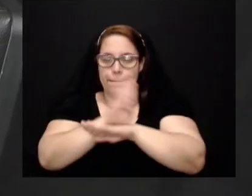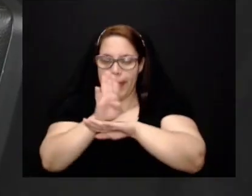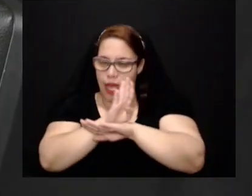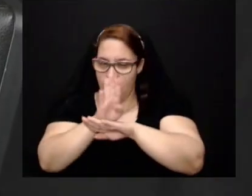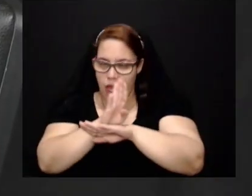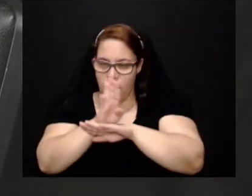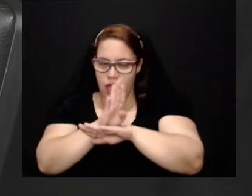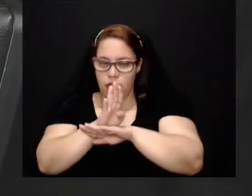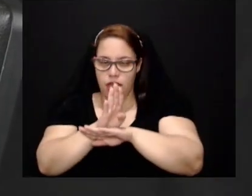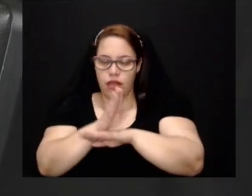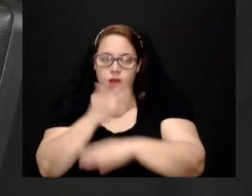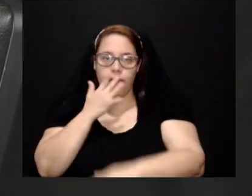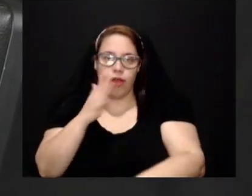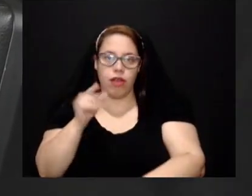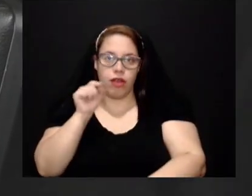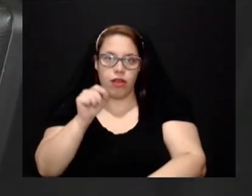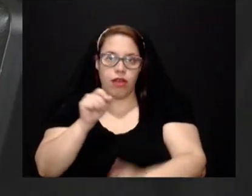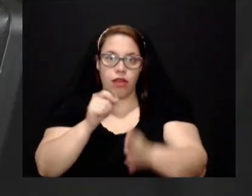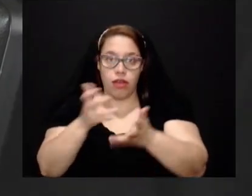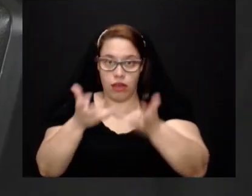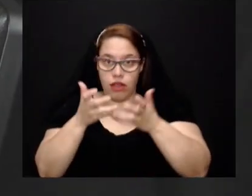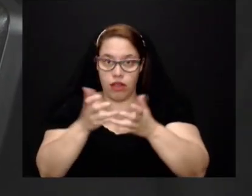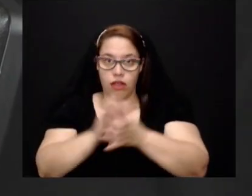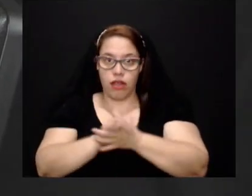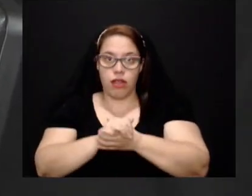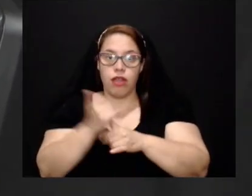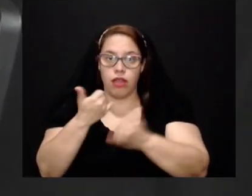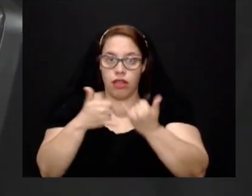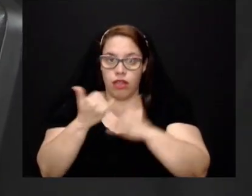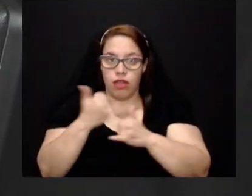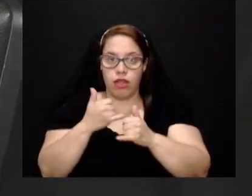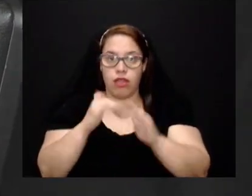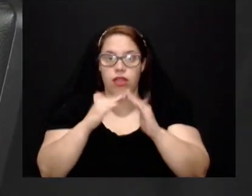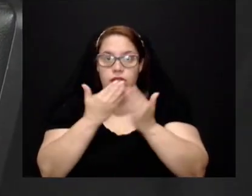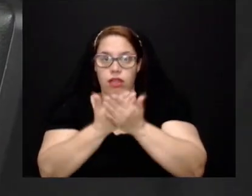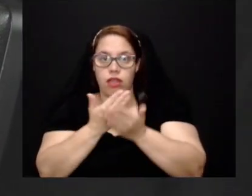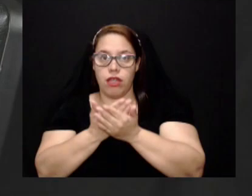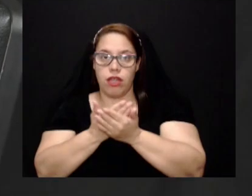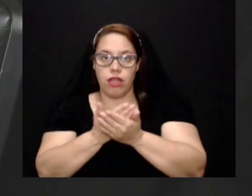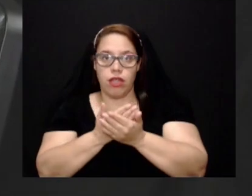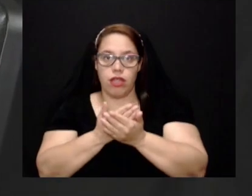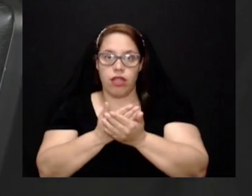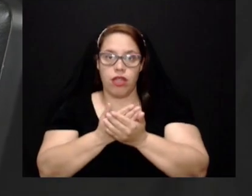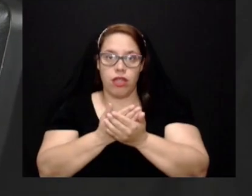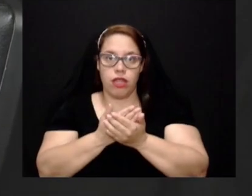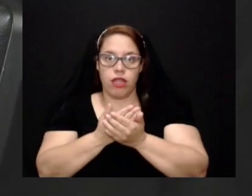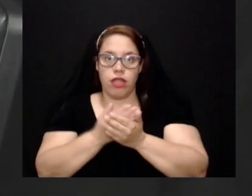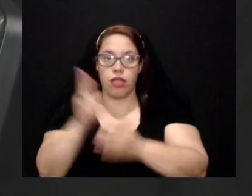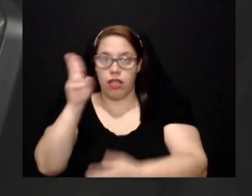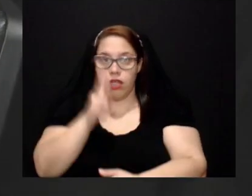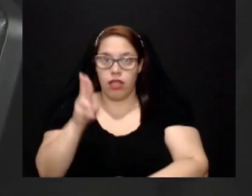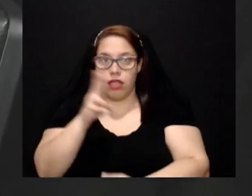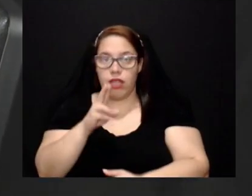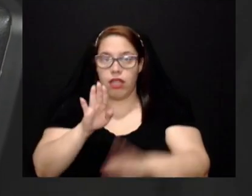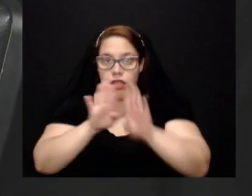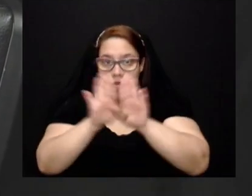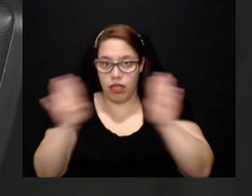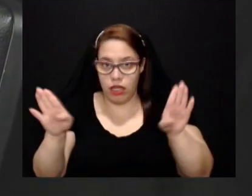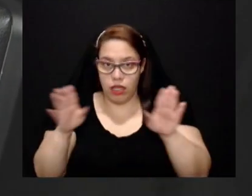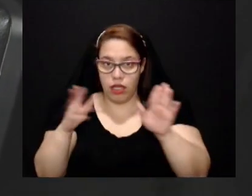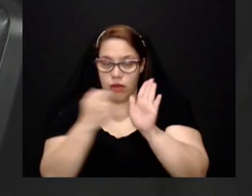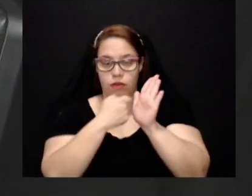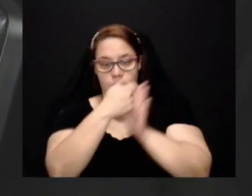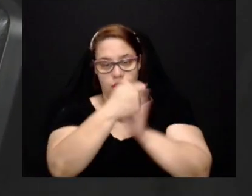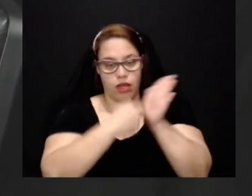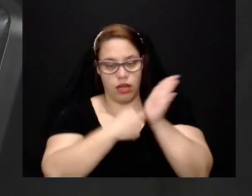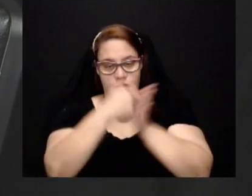assim, se vocês quiserem, a gente brincava de escolinha no quintal dela, vocês podem usar essa parede para ser lousa. Minha avó